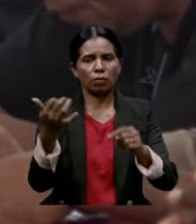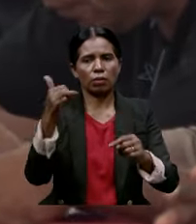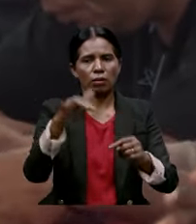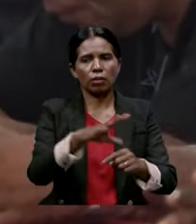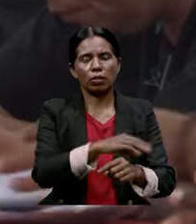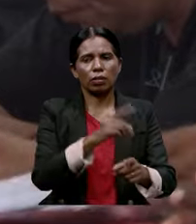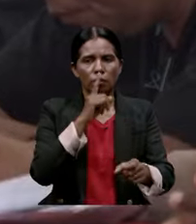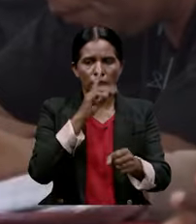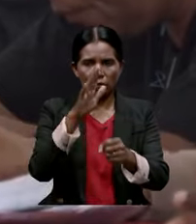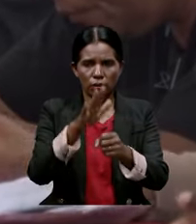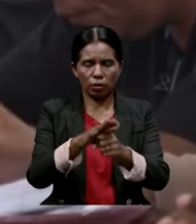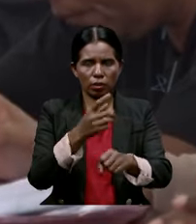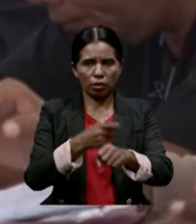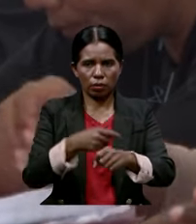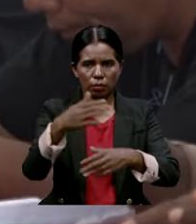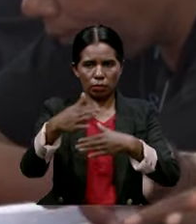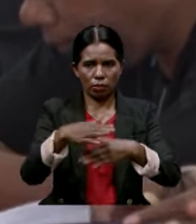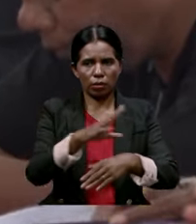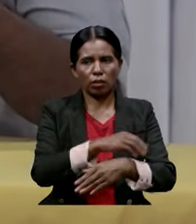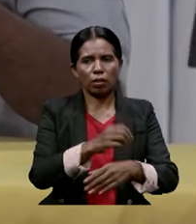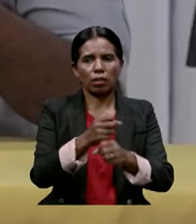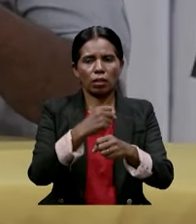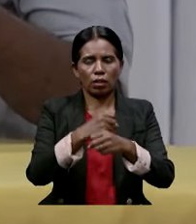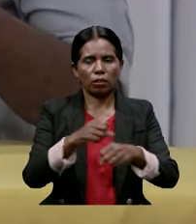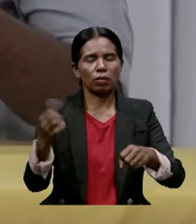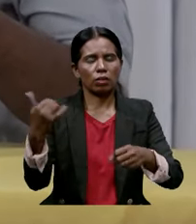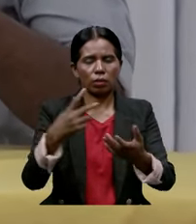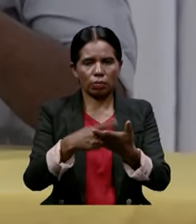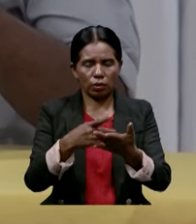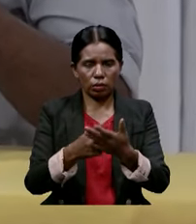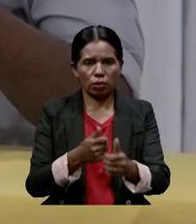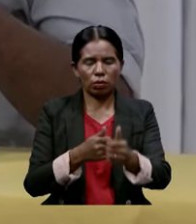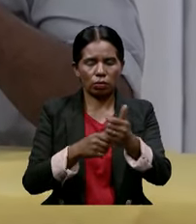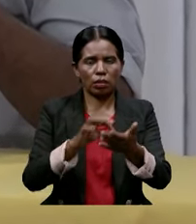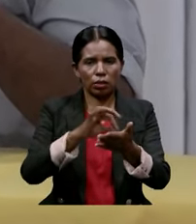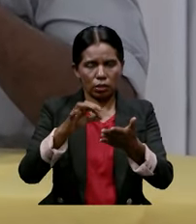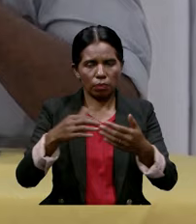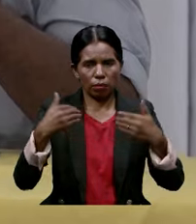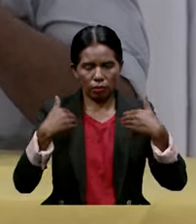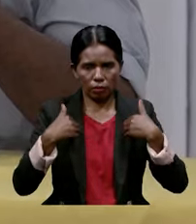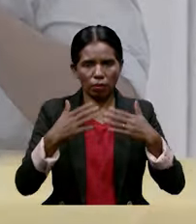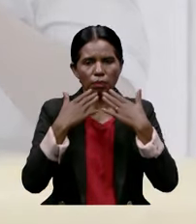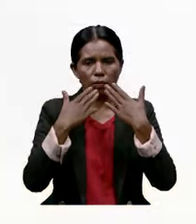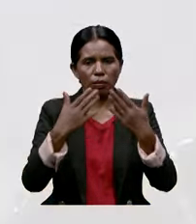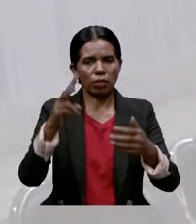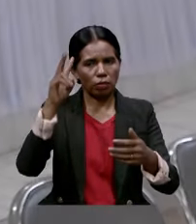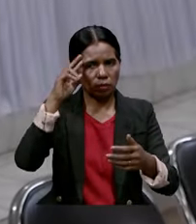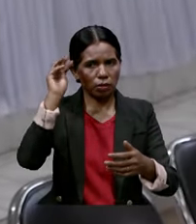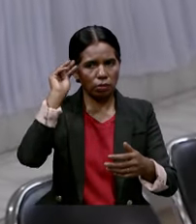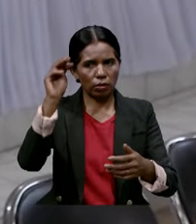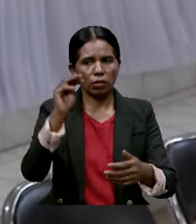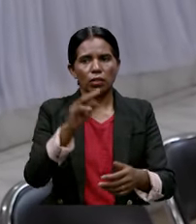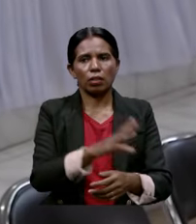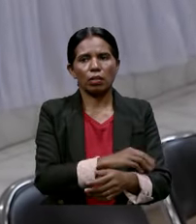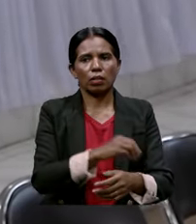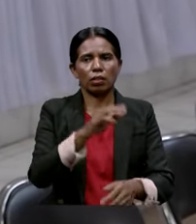Sira promete, e a tempo para se finalize Sira no projeto, tuir contrato na Bahia. Agradece tama vice-ministro lá o